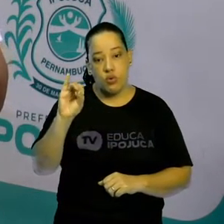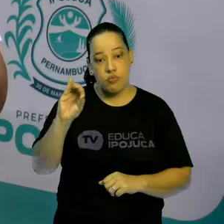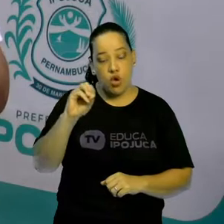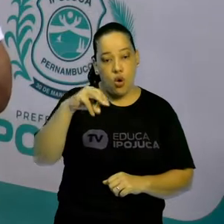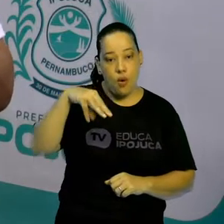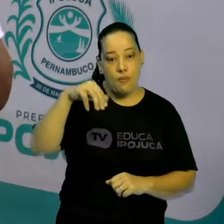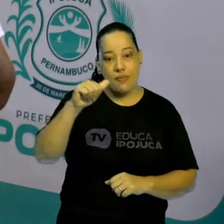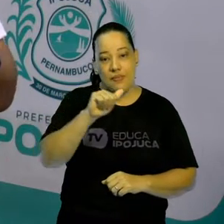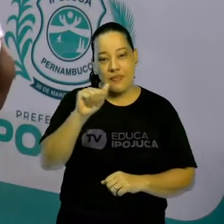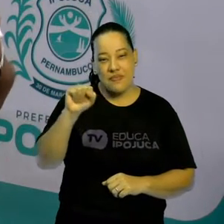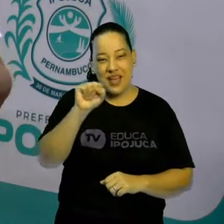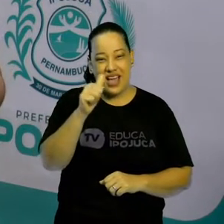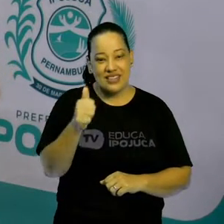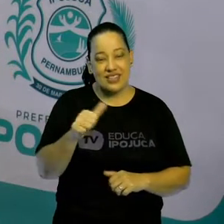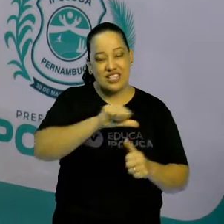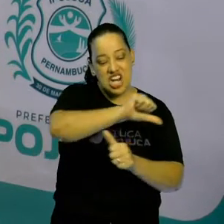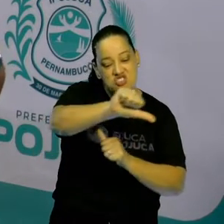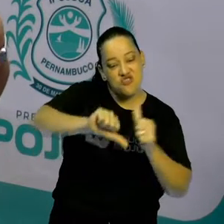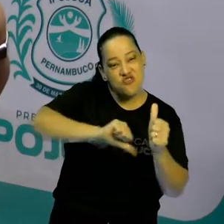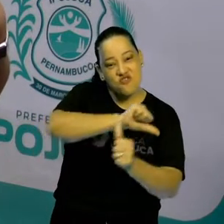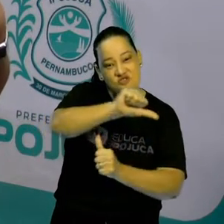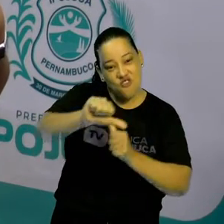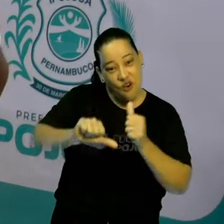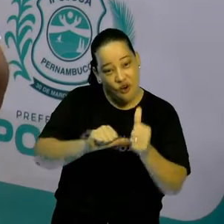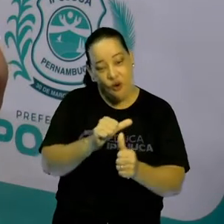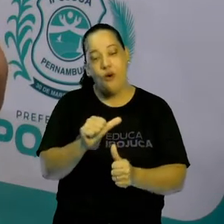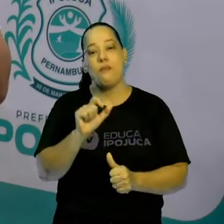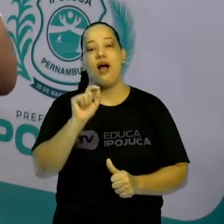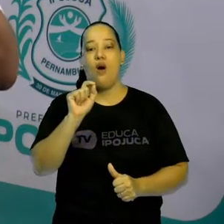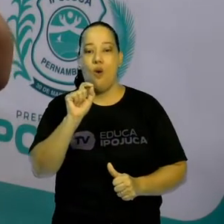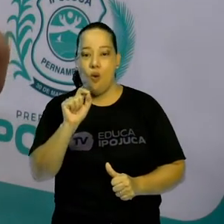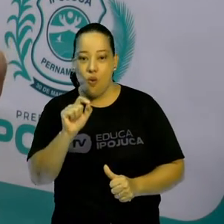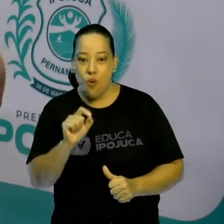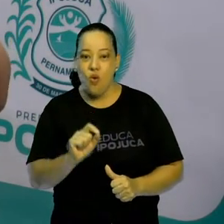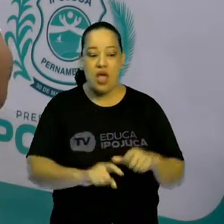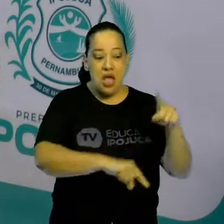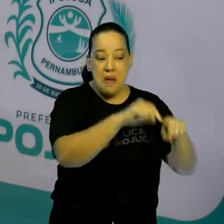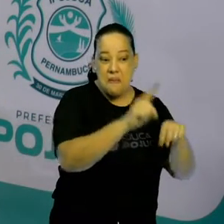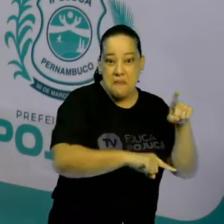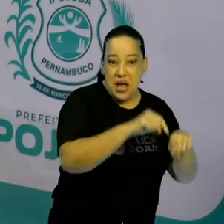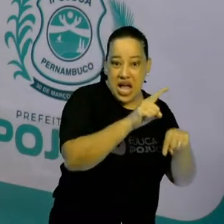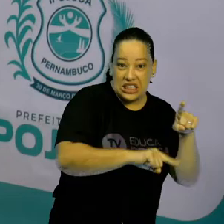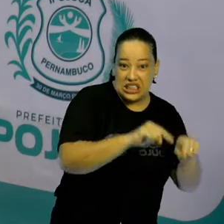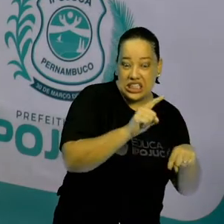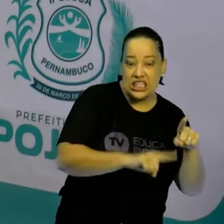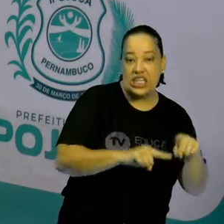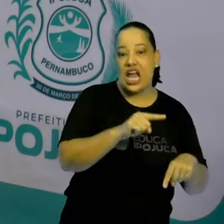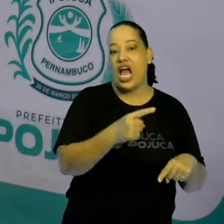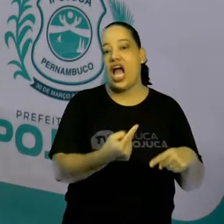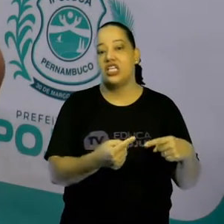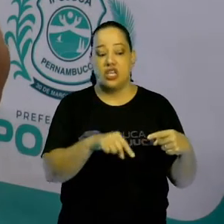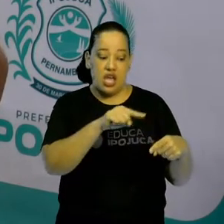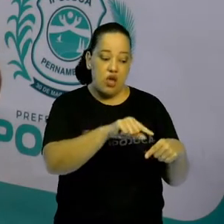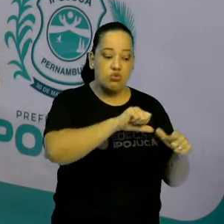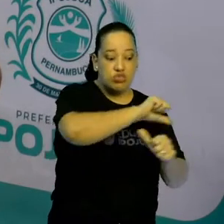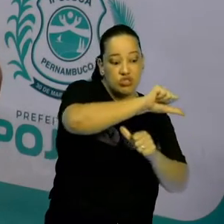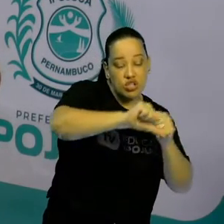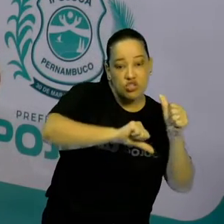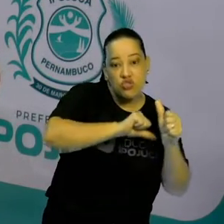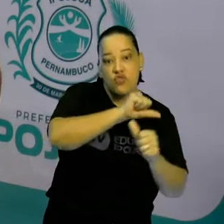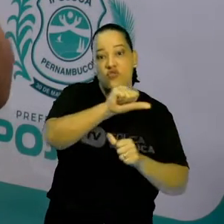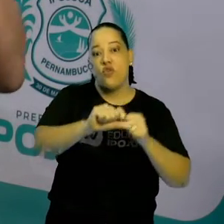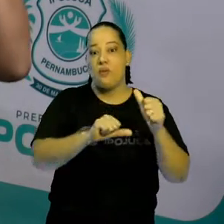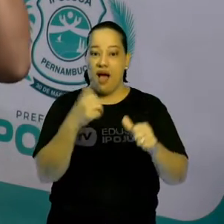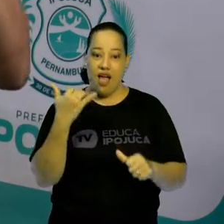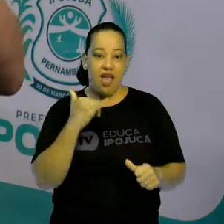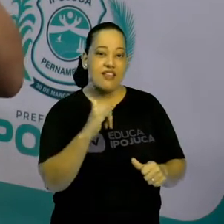que eu falei, que a gente transforma a matéria orgânica em energia? Pronto.